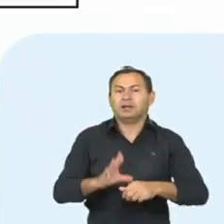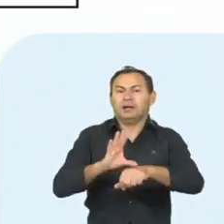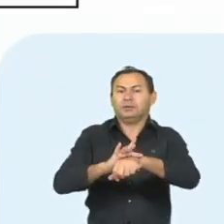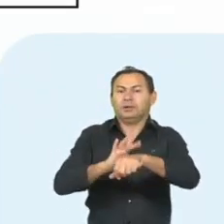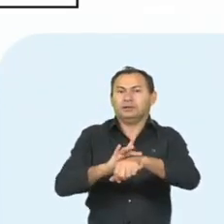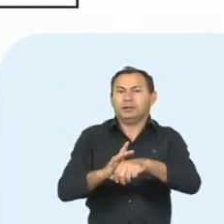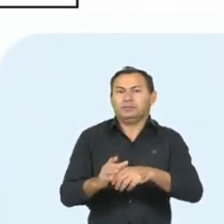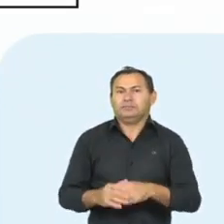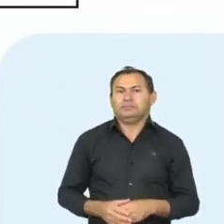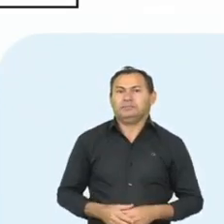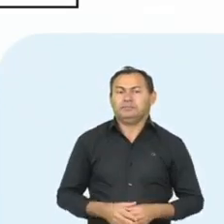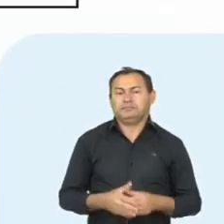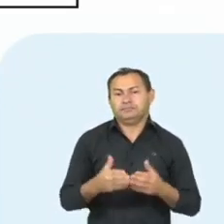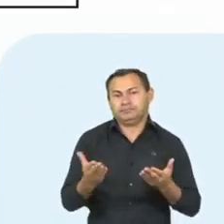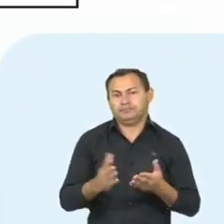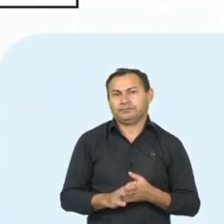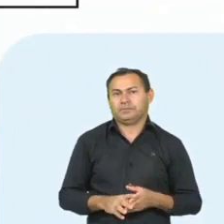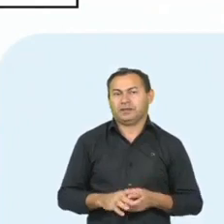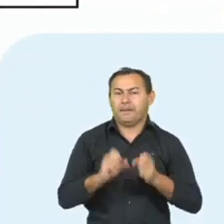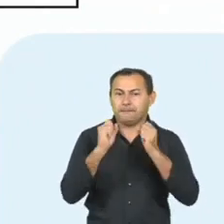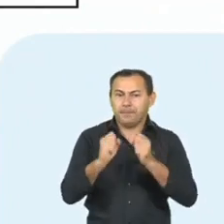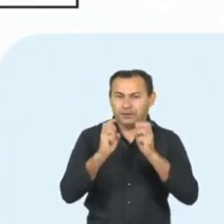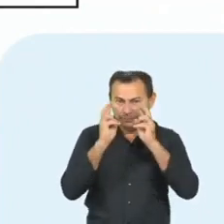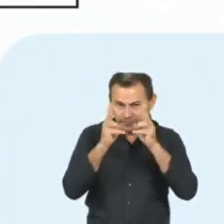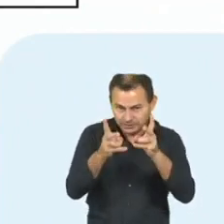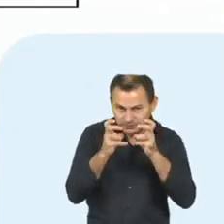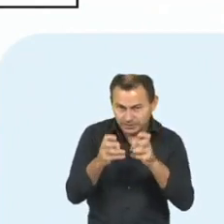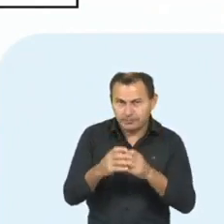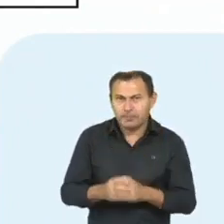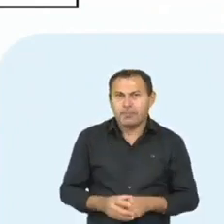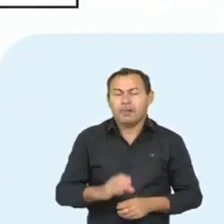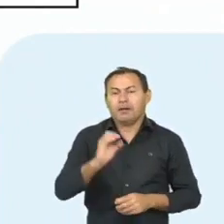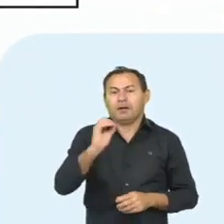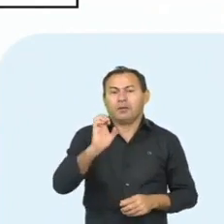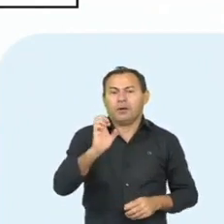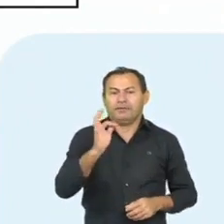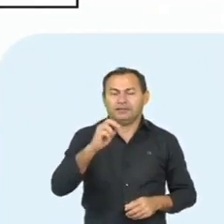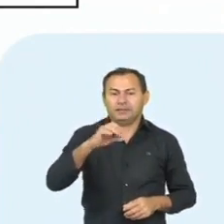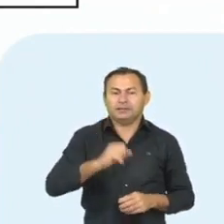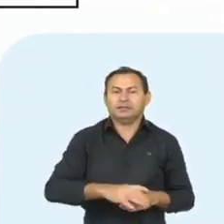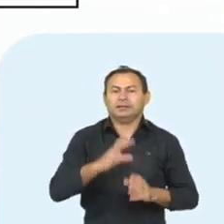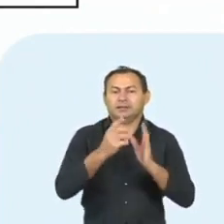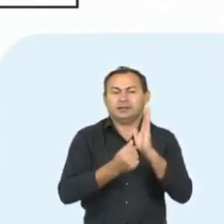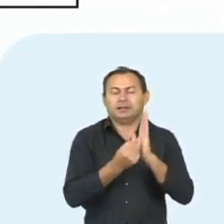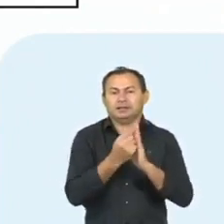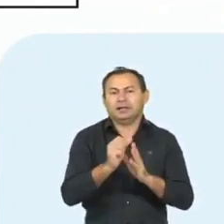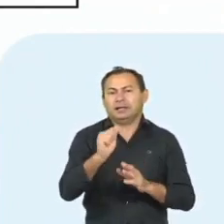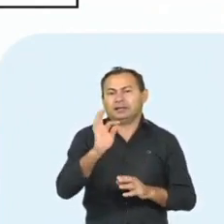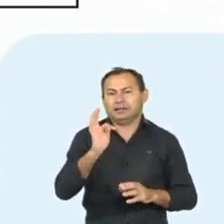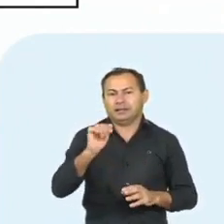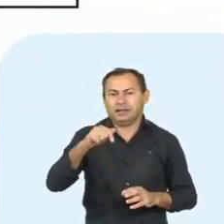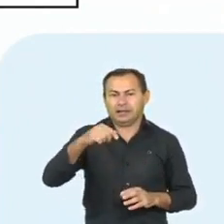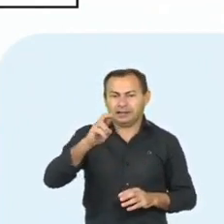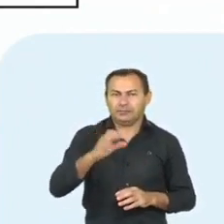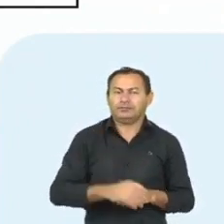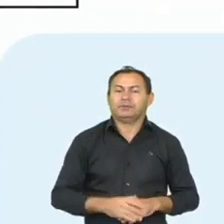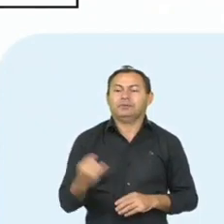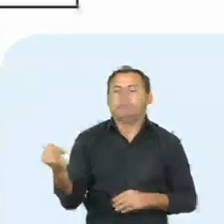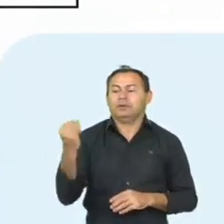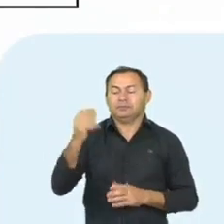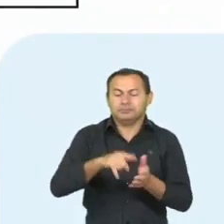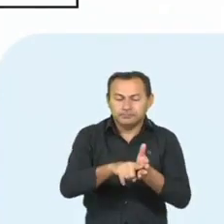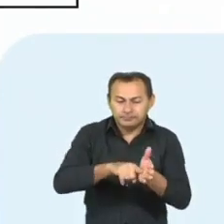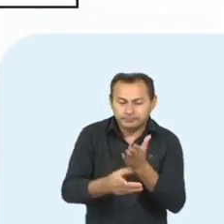adoecer, como você pode notar. Coeficiente ou taxa de ataque, ela é útil para a